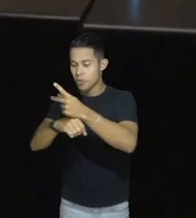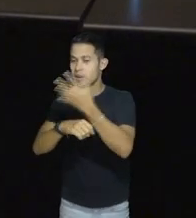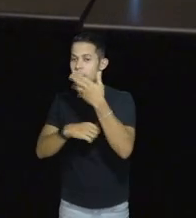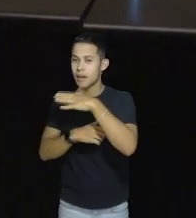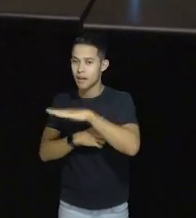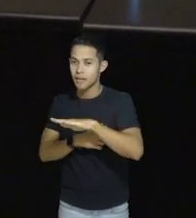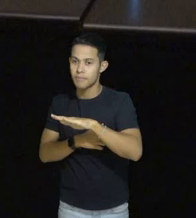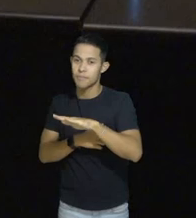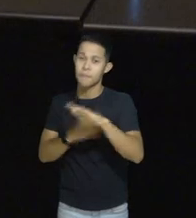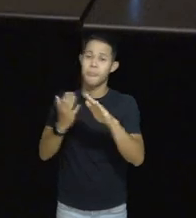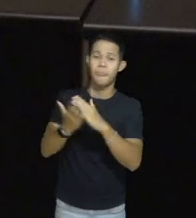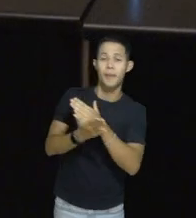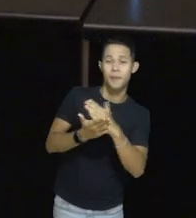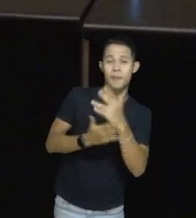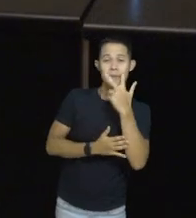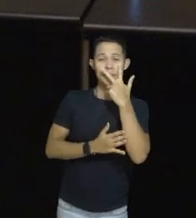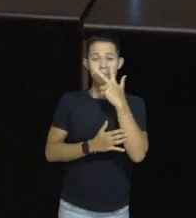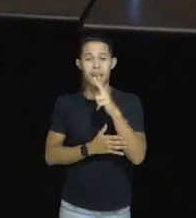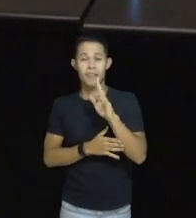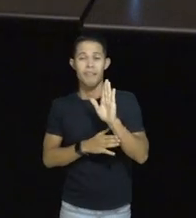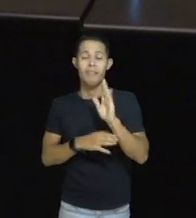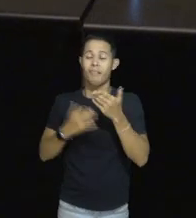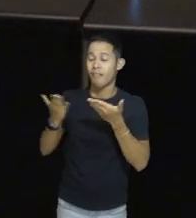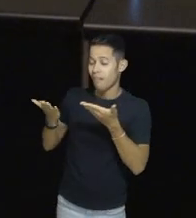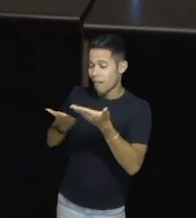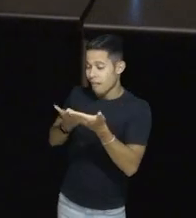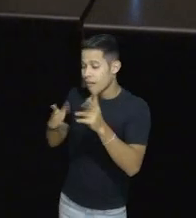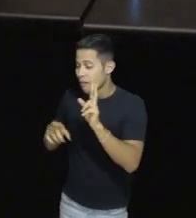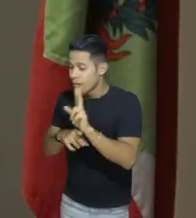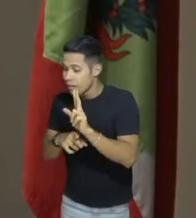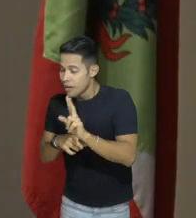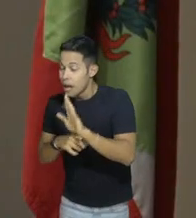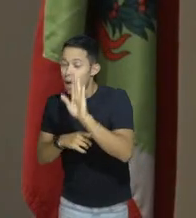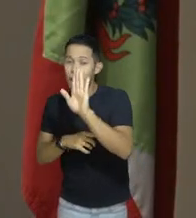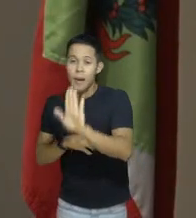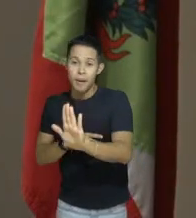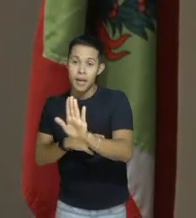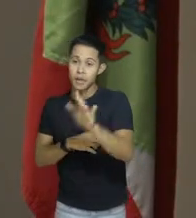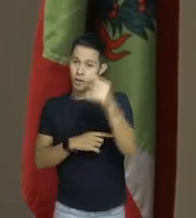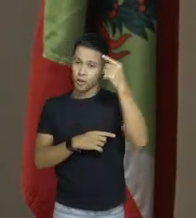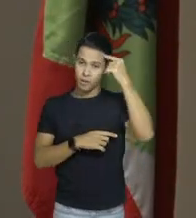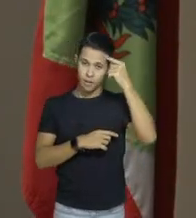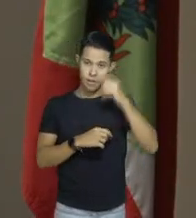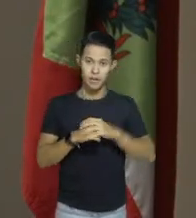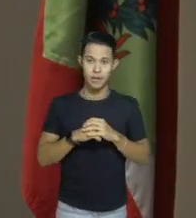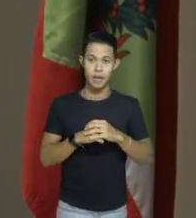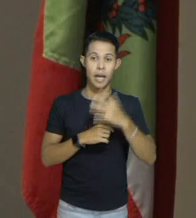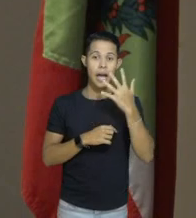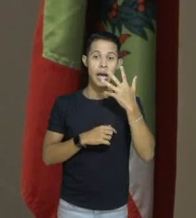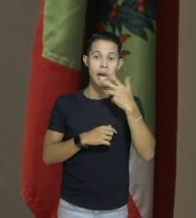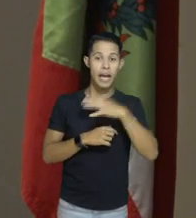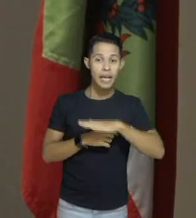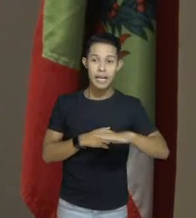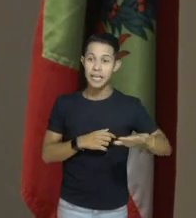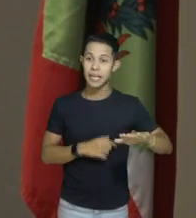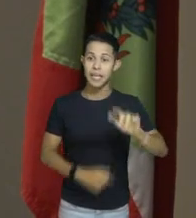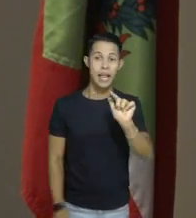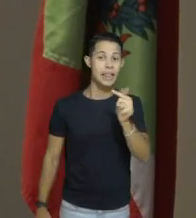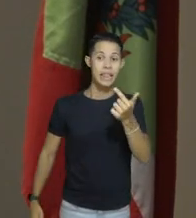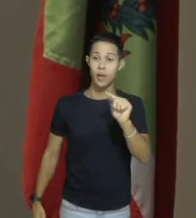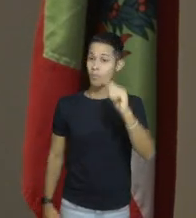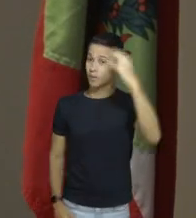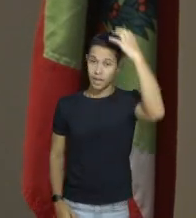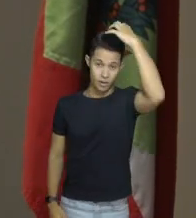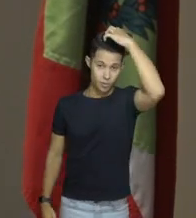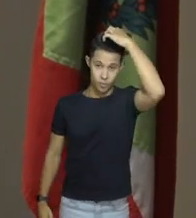pode parecer um pouco de paternalismo, mas a gente entende o seguinte: a criança não tem culpa de nada do que ela passa, nem pelos